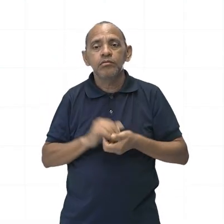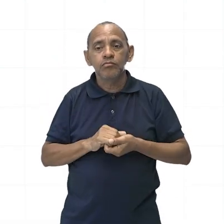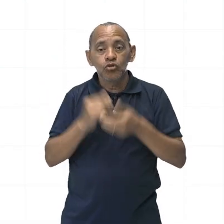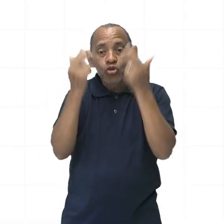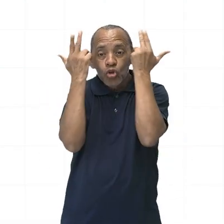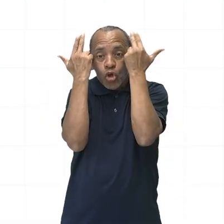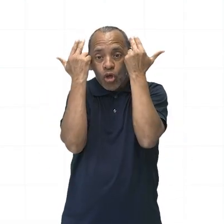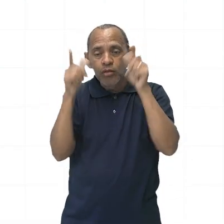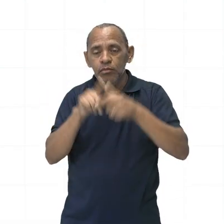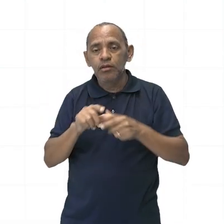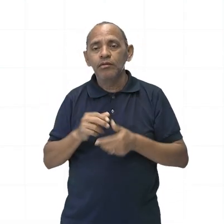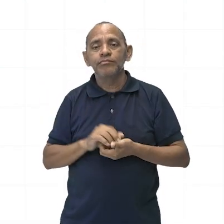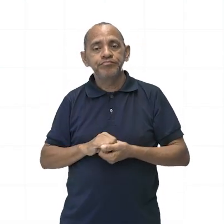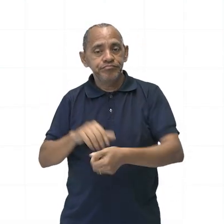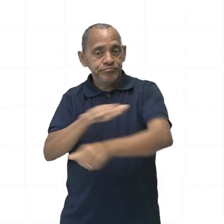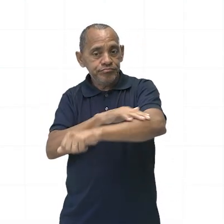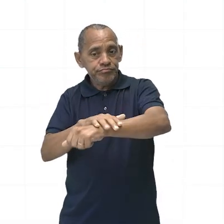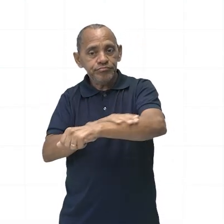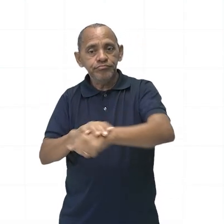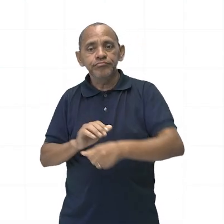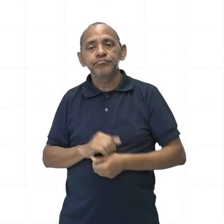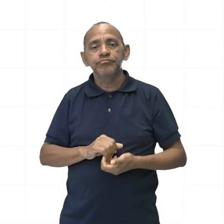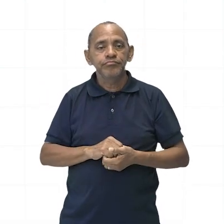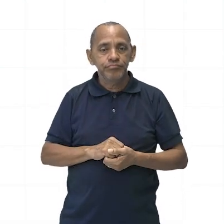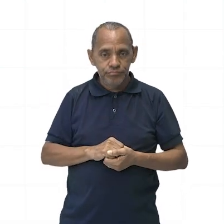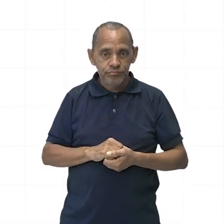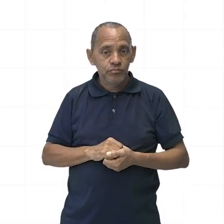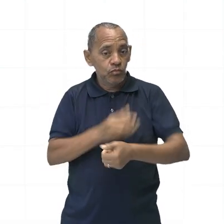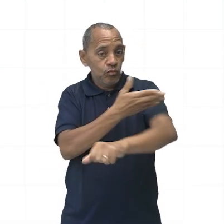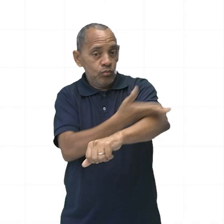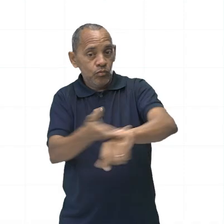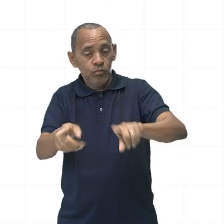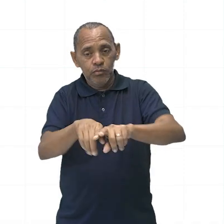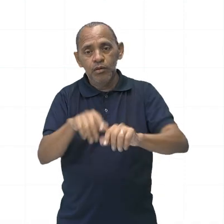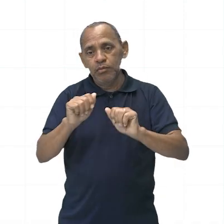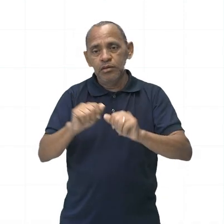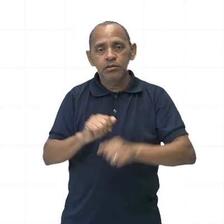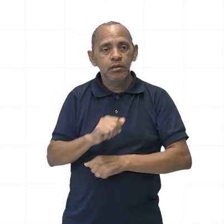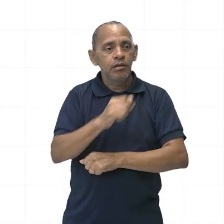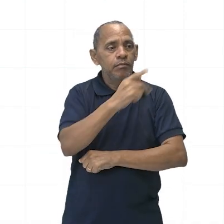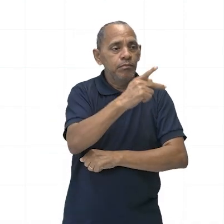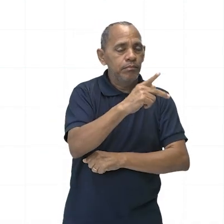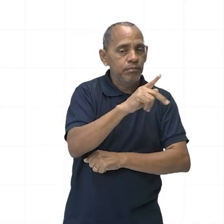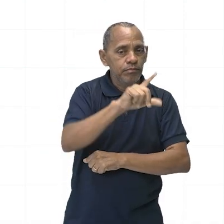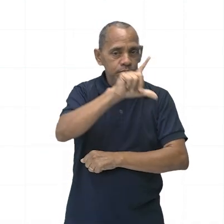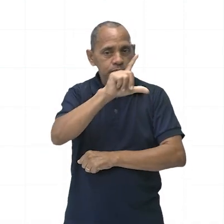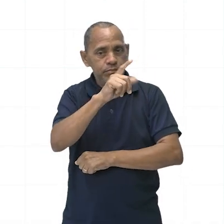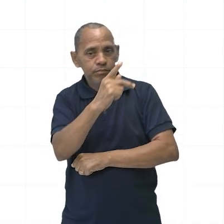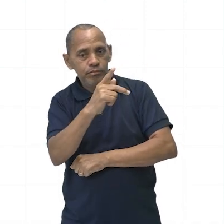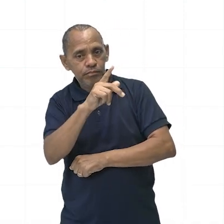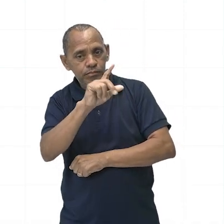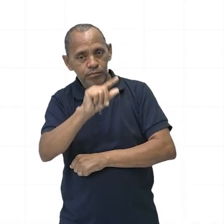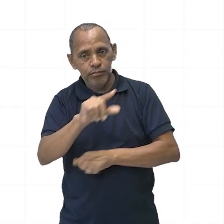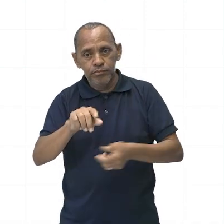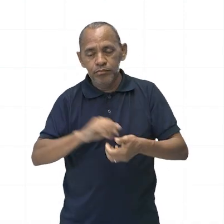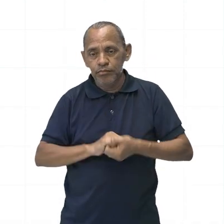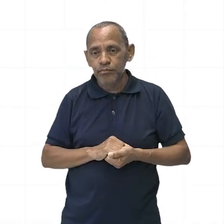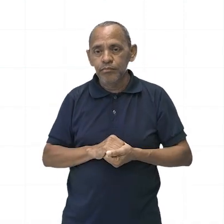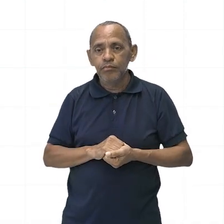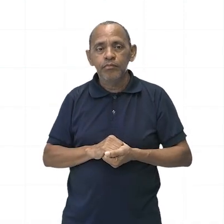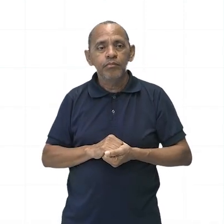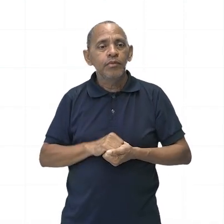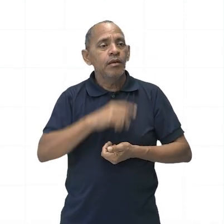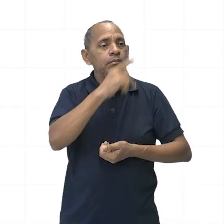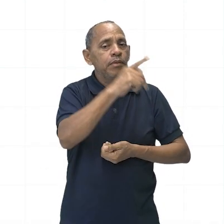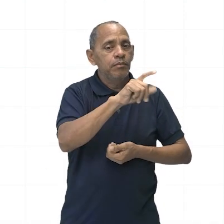coelhos de pelagem preta, que precisam apresentar um alelo P maiúsculo, pelagem branca, que precisam de 2 alelos